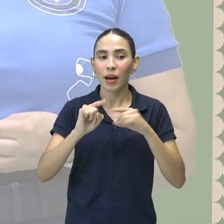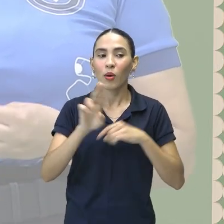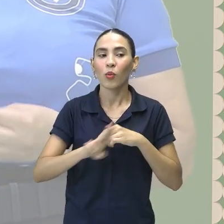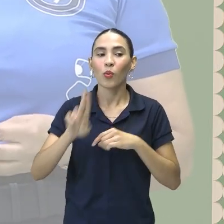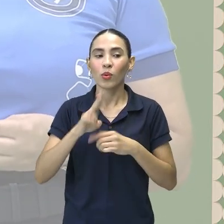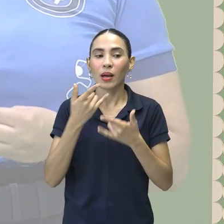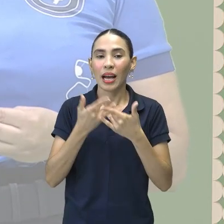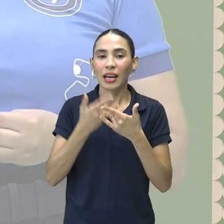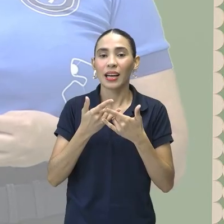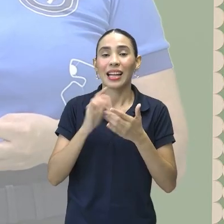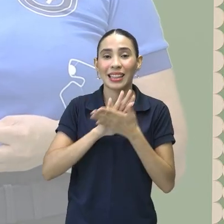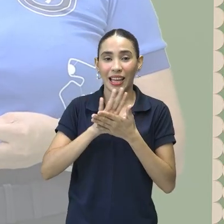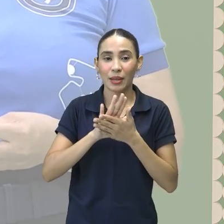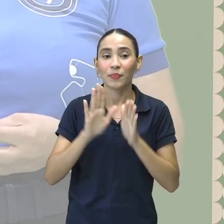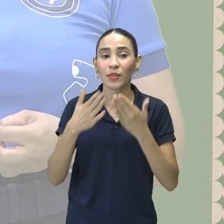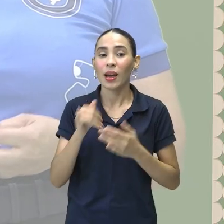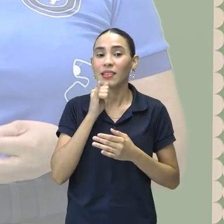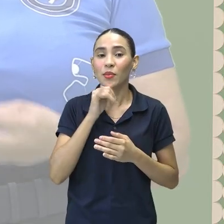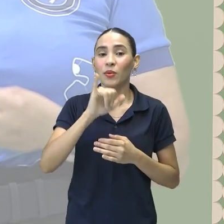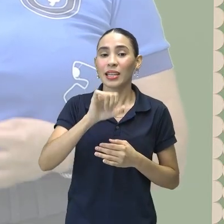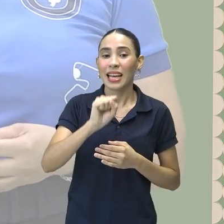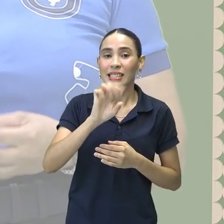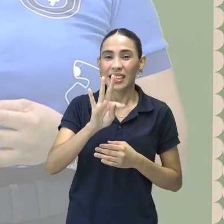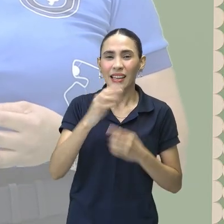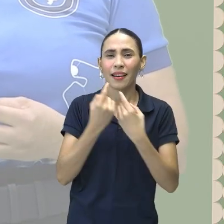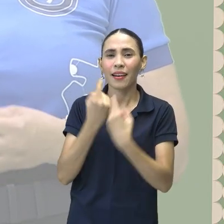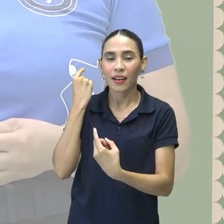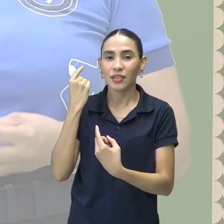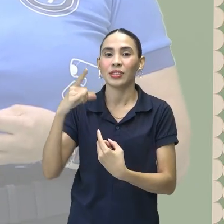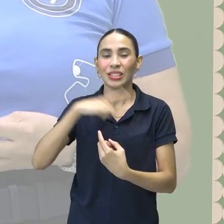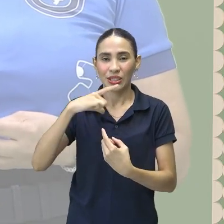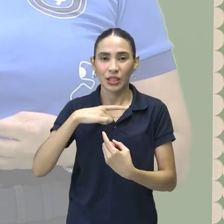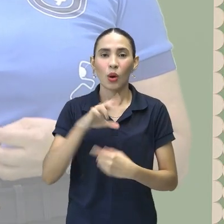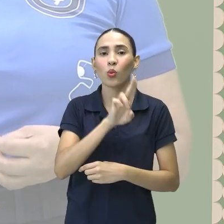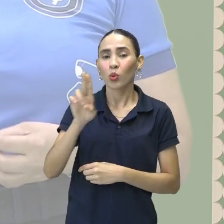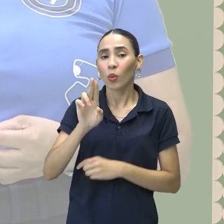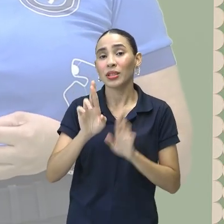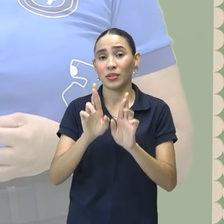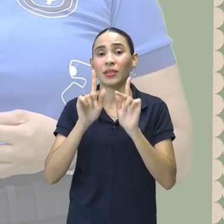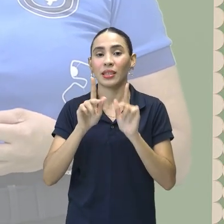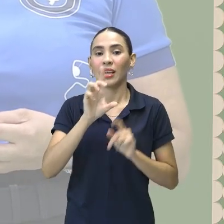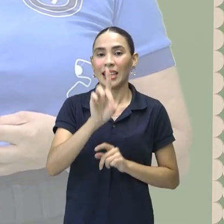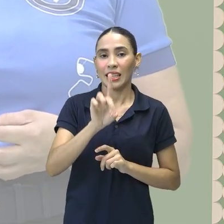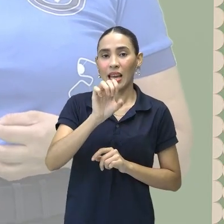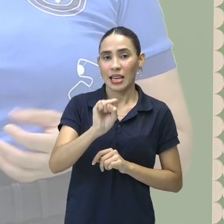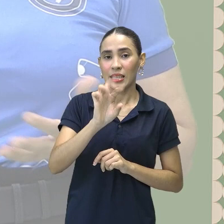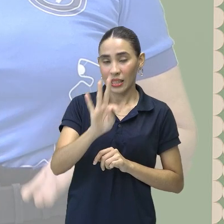Trago aí uma observação em relação à IST, que antigamente tinha uma denominação diferente, né,